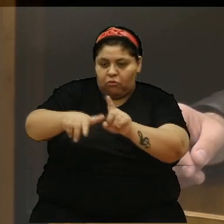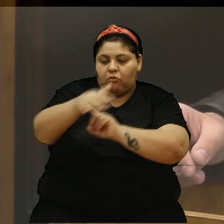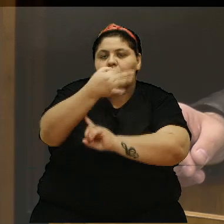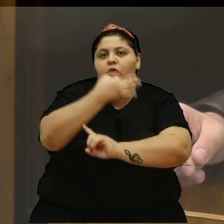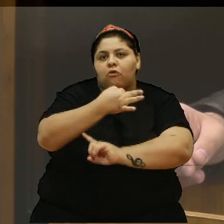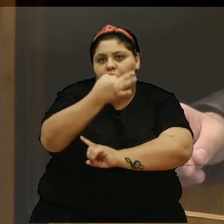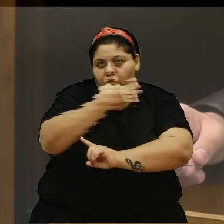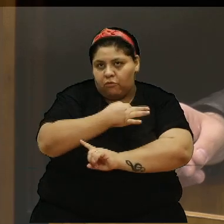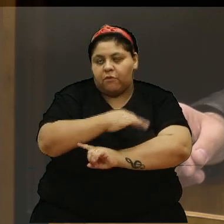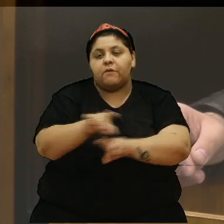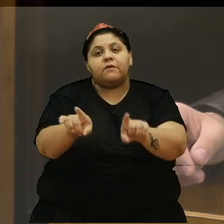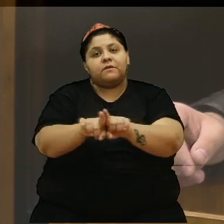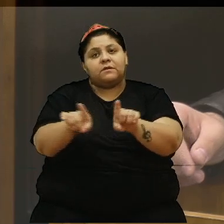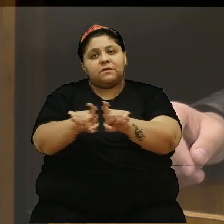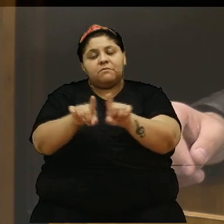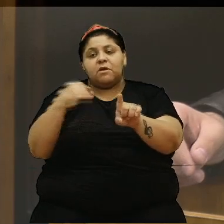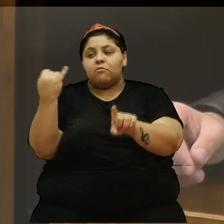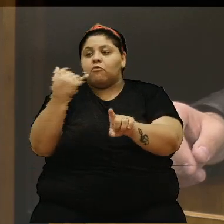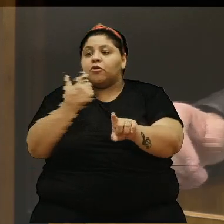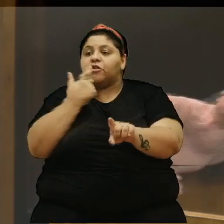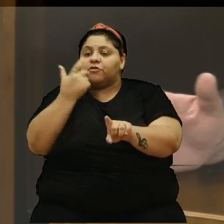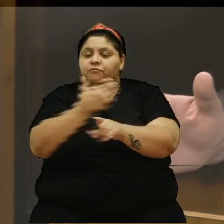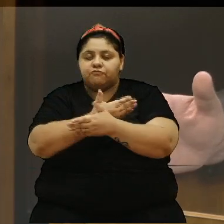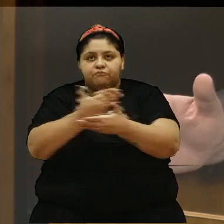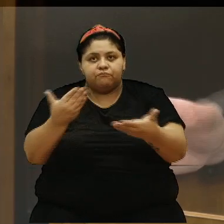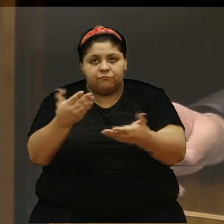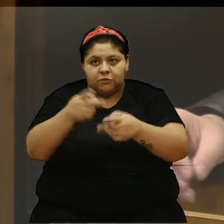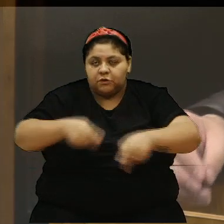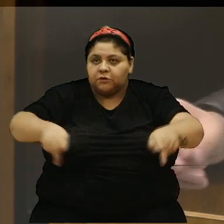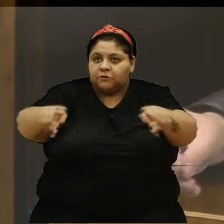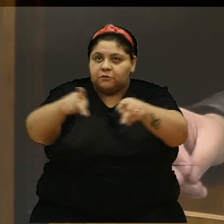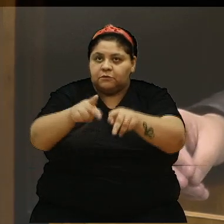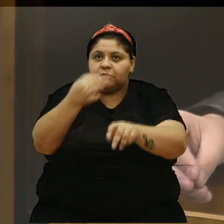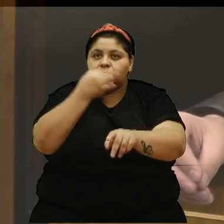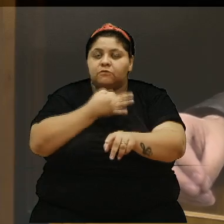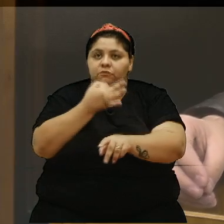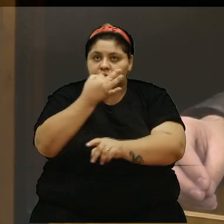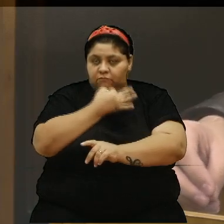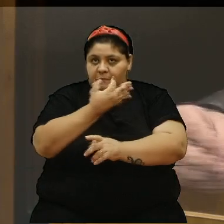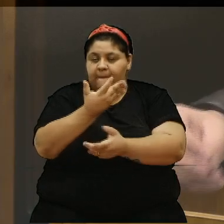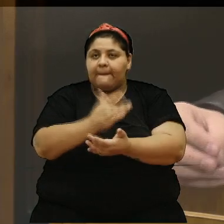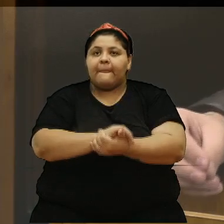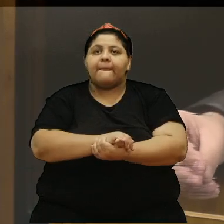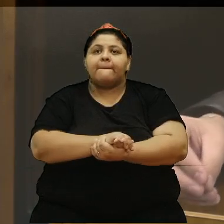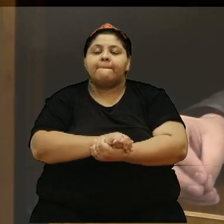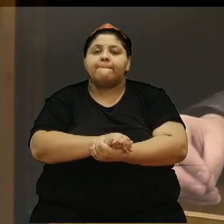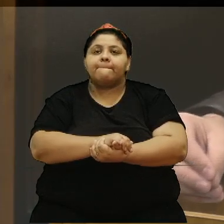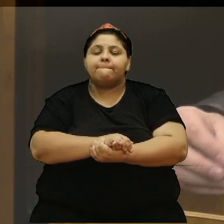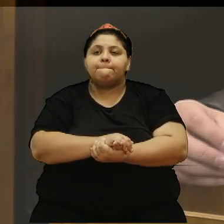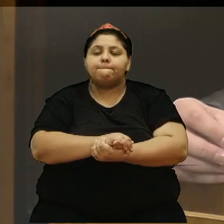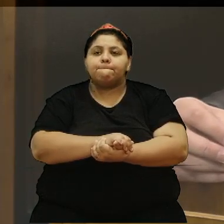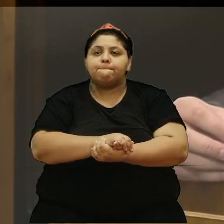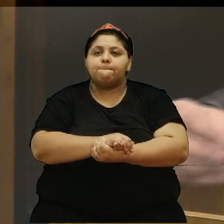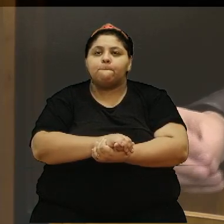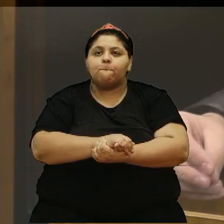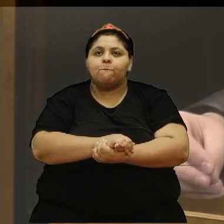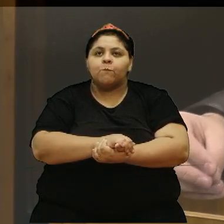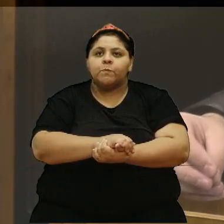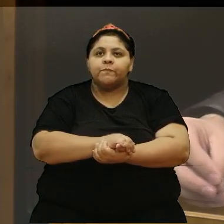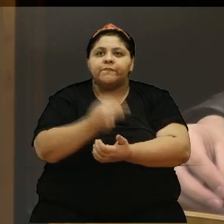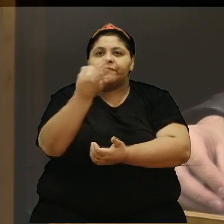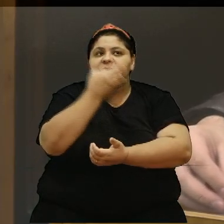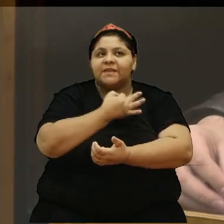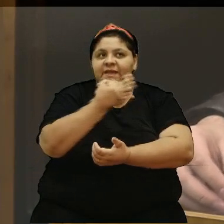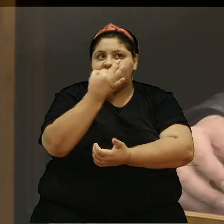caxiense. Vale também o destaque, nobres colegas e população caxiense, no que diz respeito ao fato de que Caxias